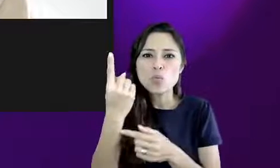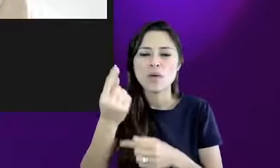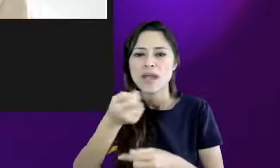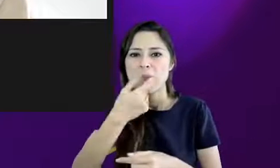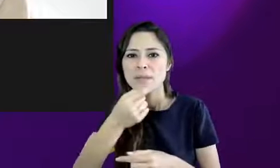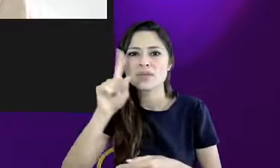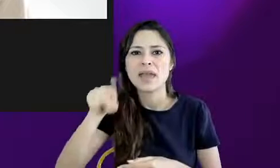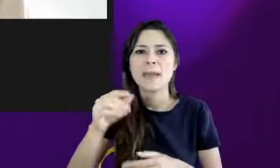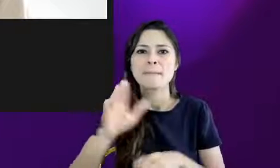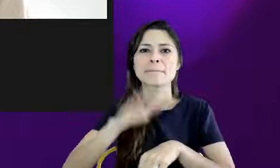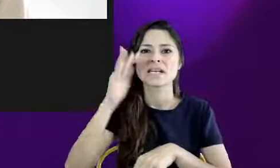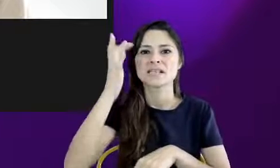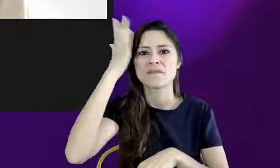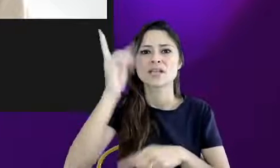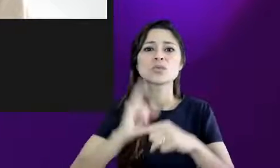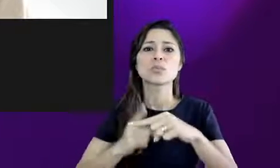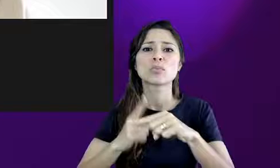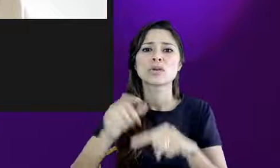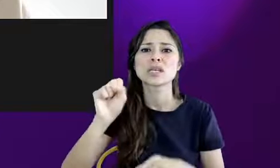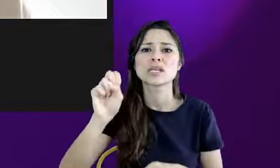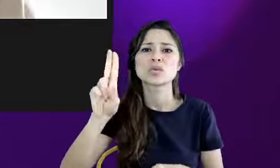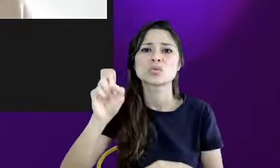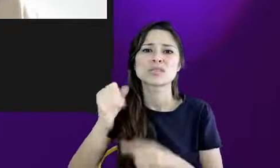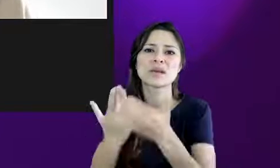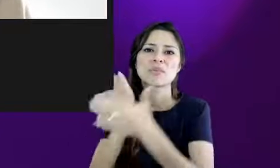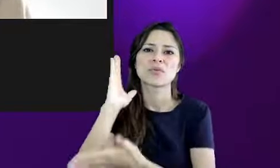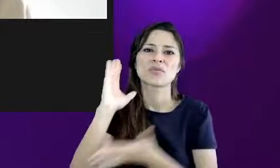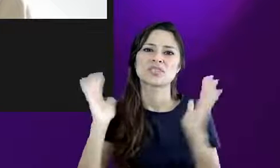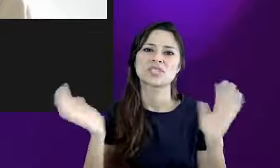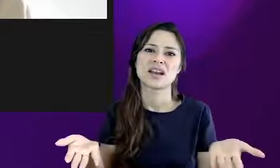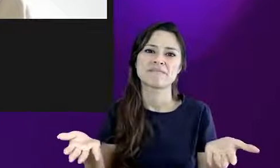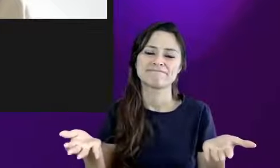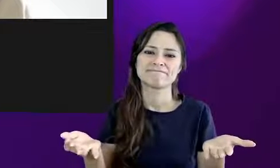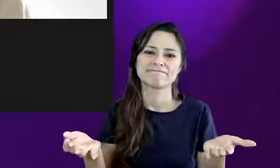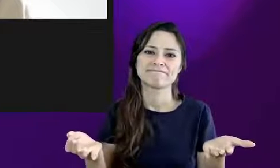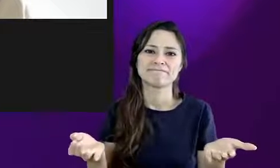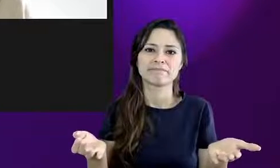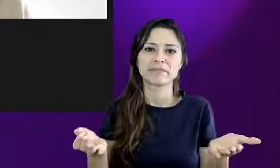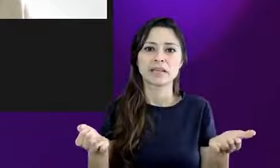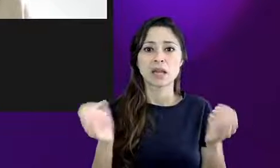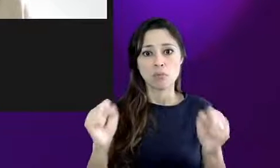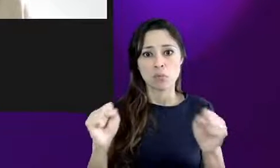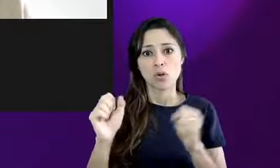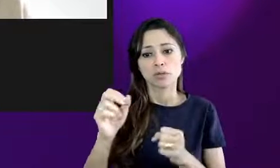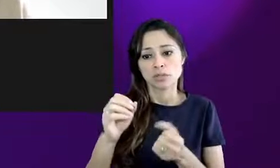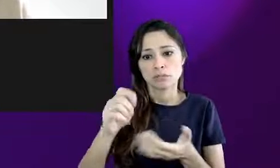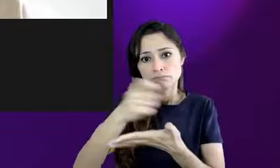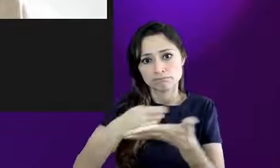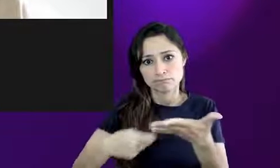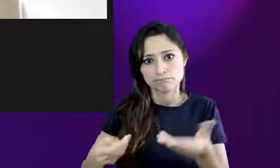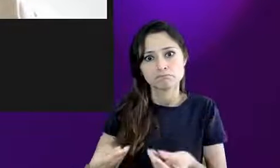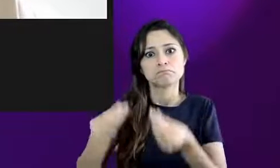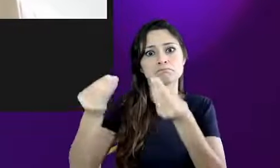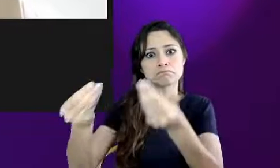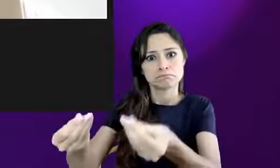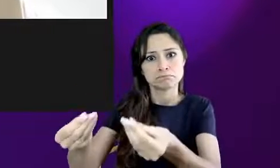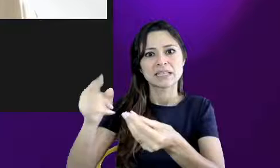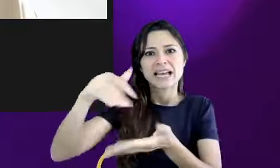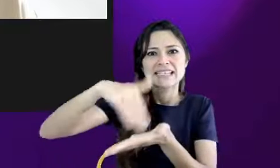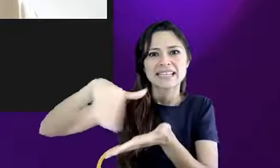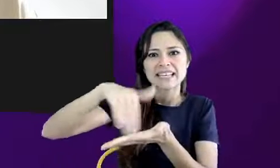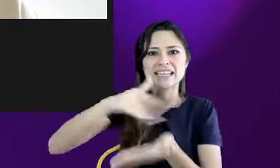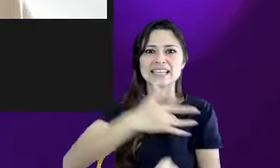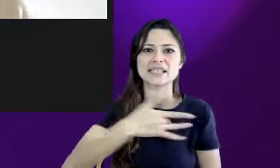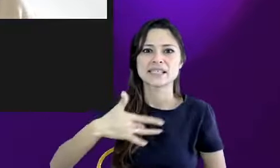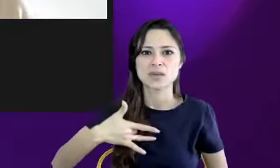pelo SUS nós já temos aprovação, né, e poderíamos prescrever pela Secretaria de Saúde, o